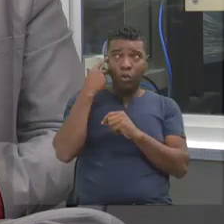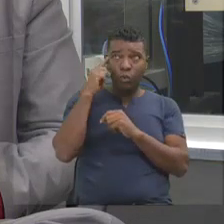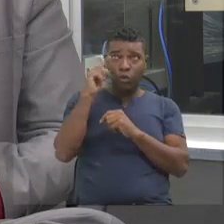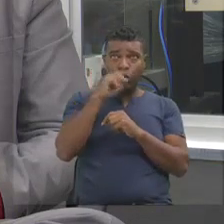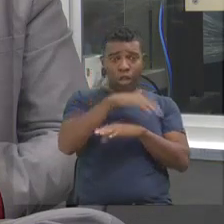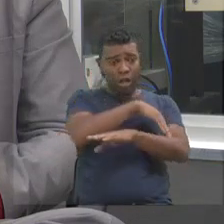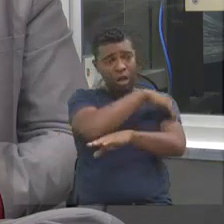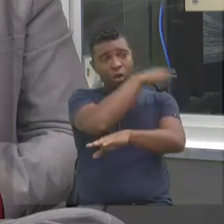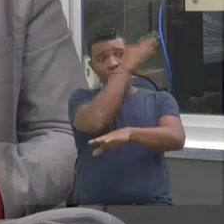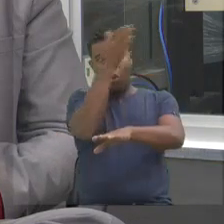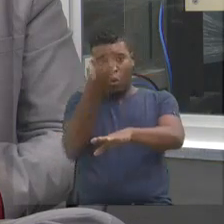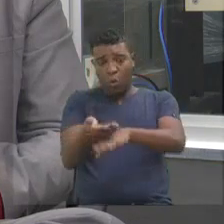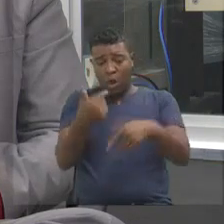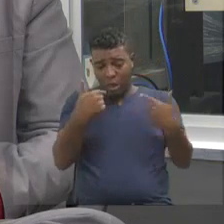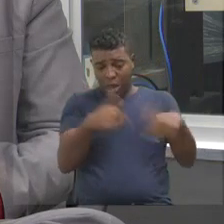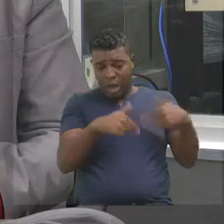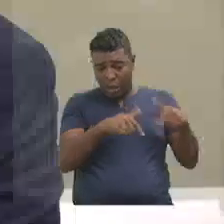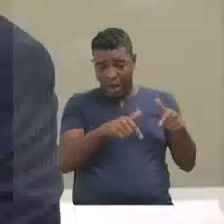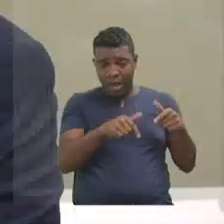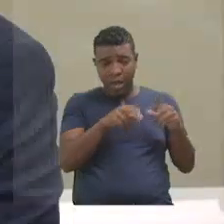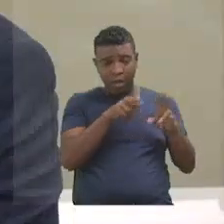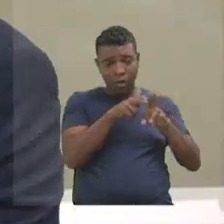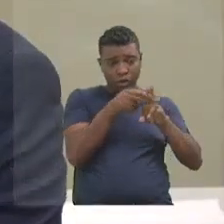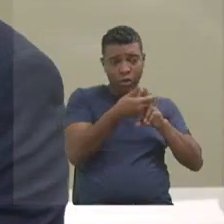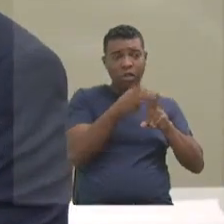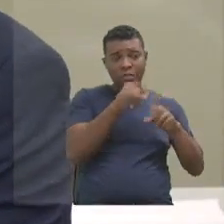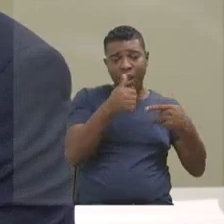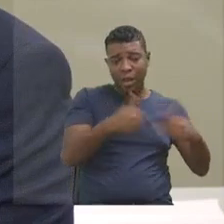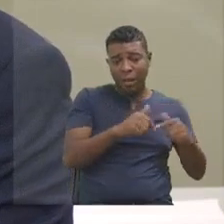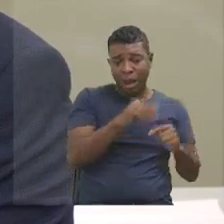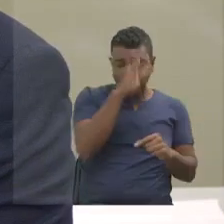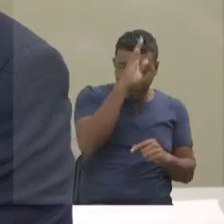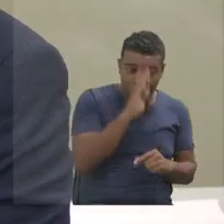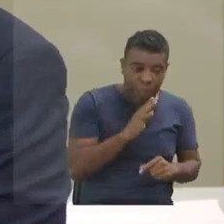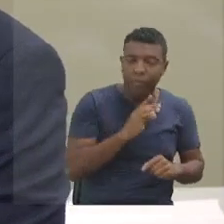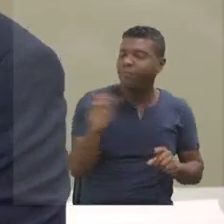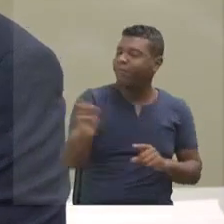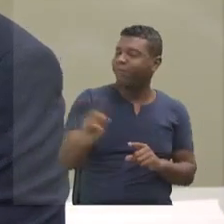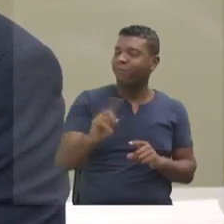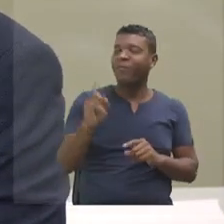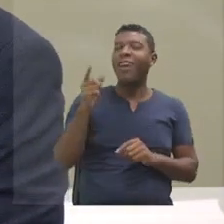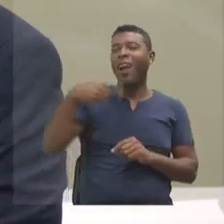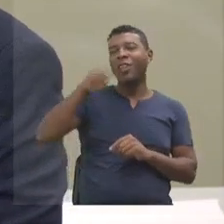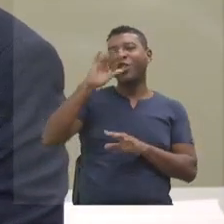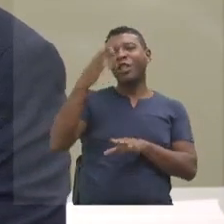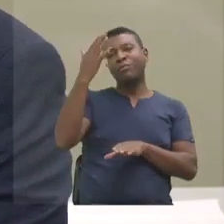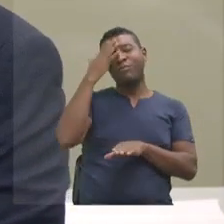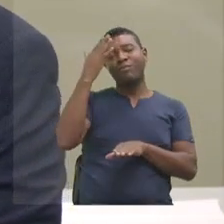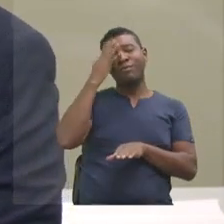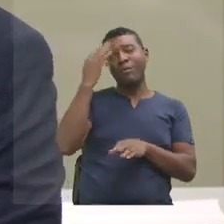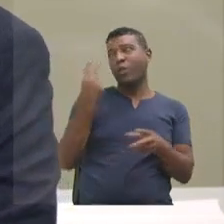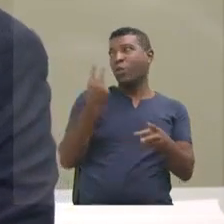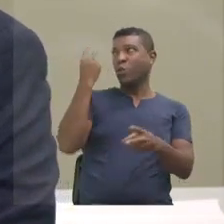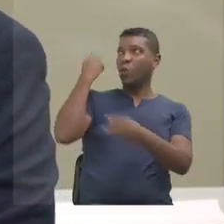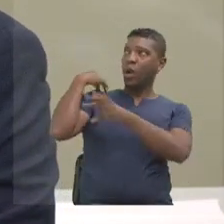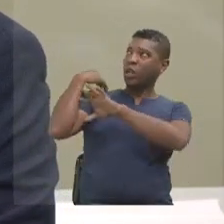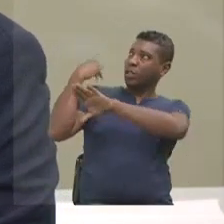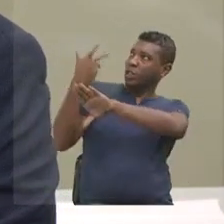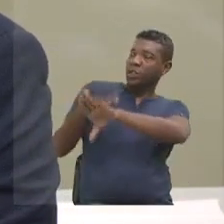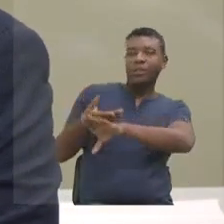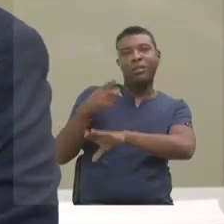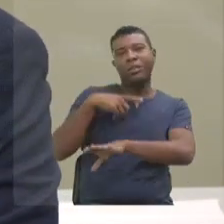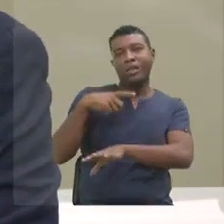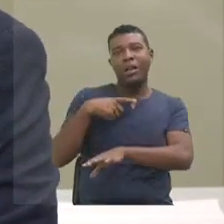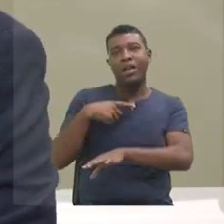ao SUS e que não vai estar trabalhando gratuitamente como historicamente a gente sabe quem trabalhou pelo SUS nos últimos